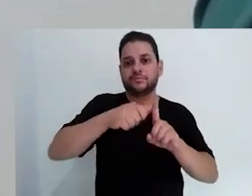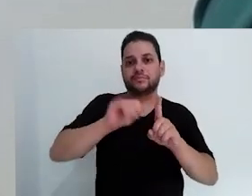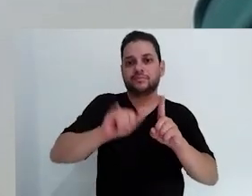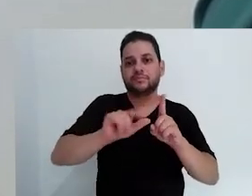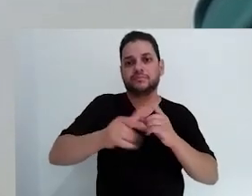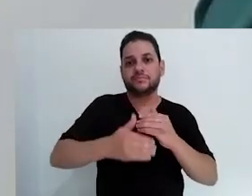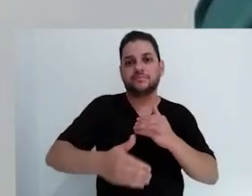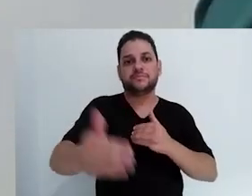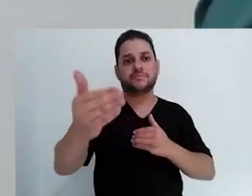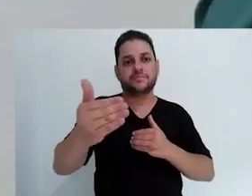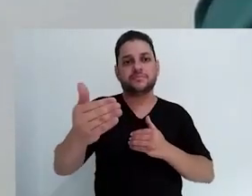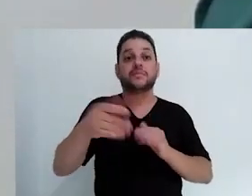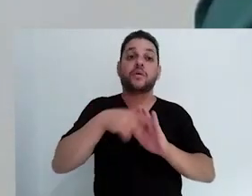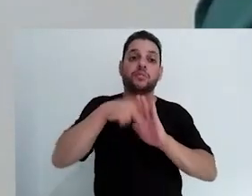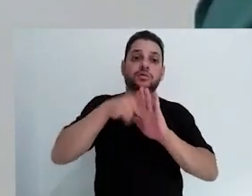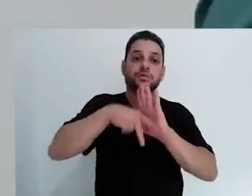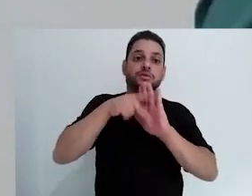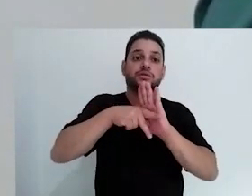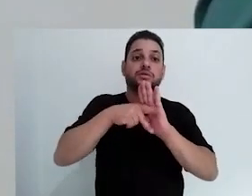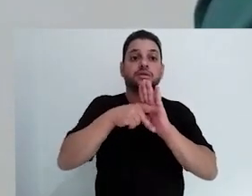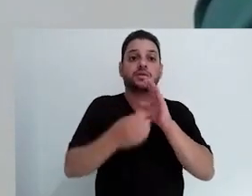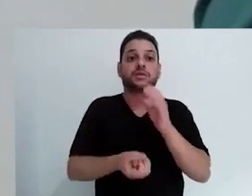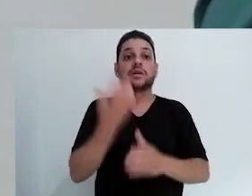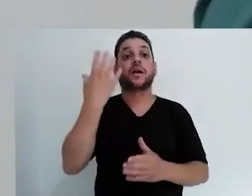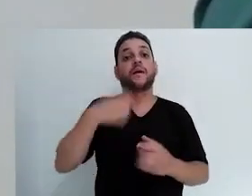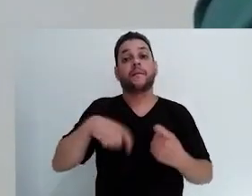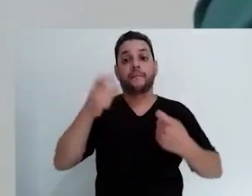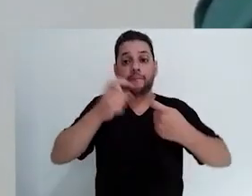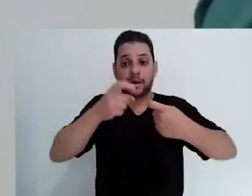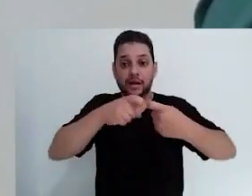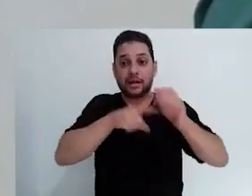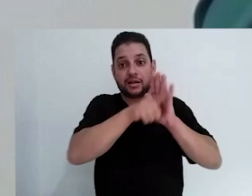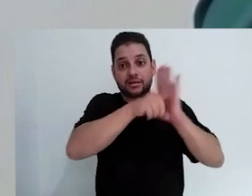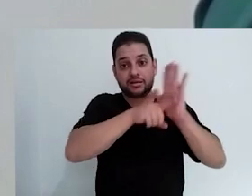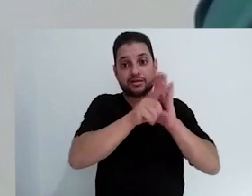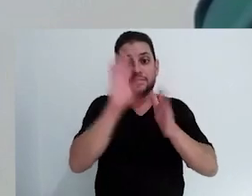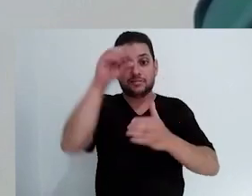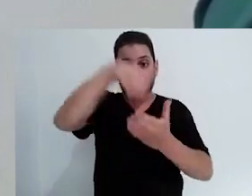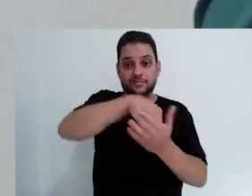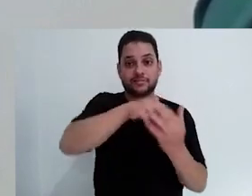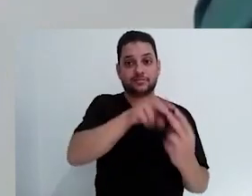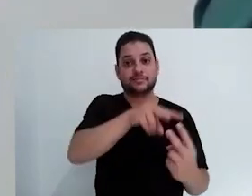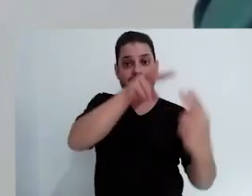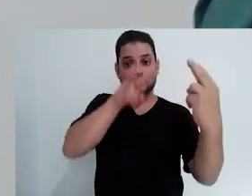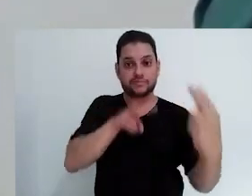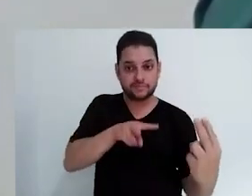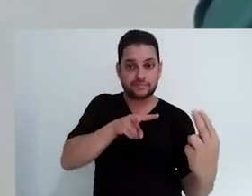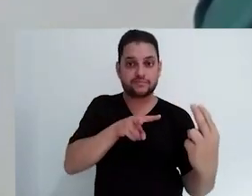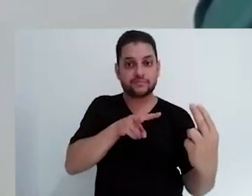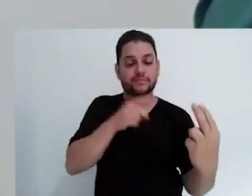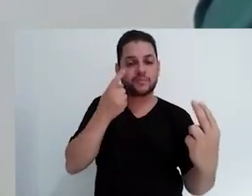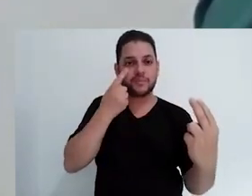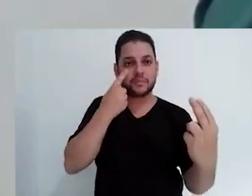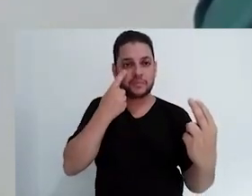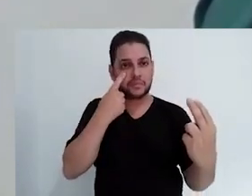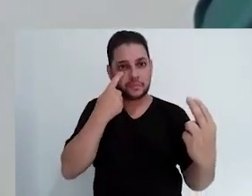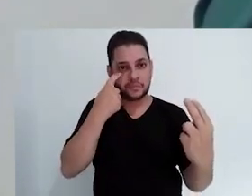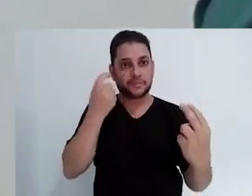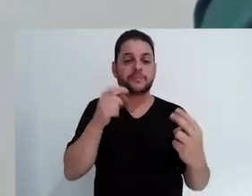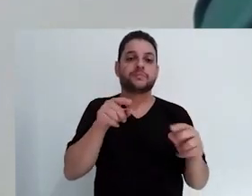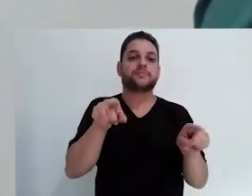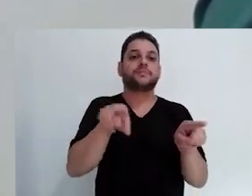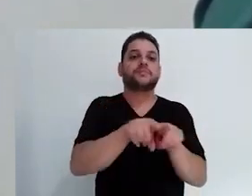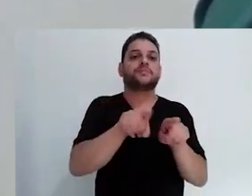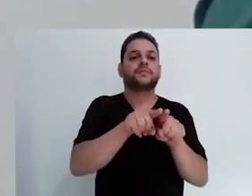ensaio de perícias médicas virtuais em processos dentro do núcleo, que a gente ainda vai vir a selecionar para entender como